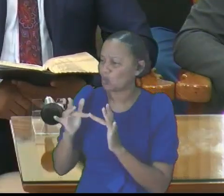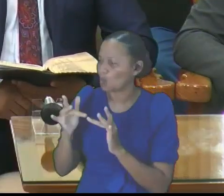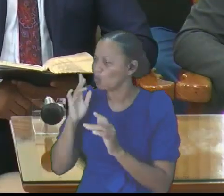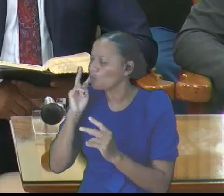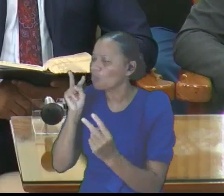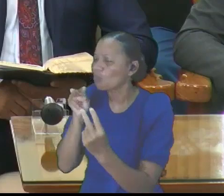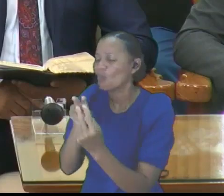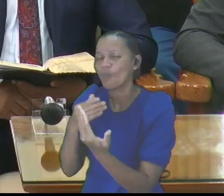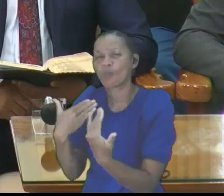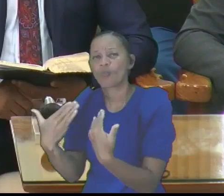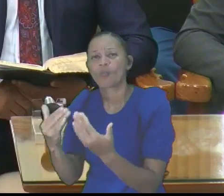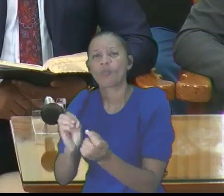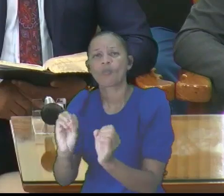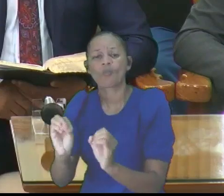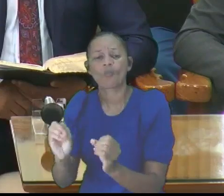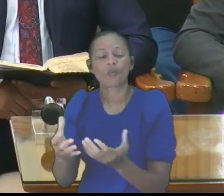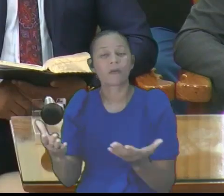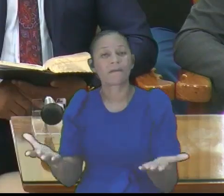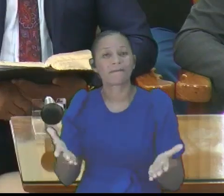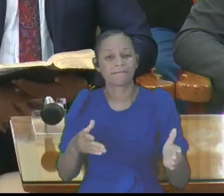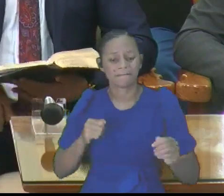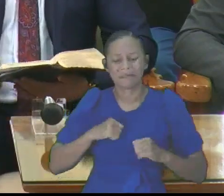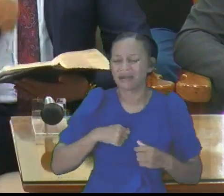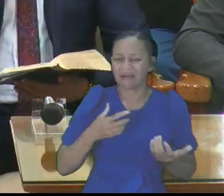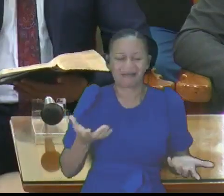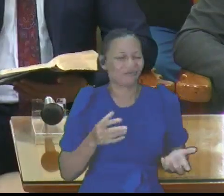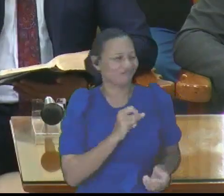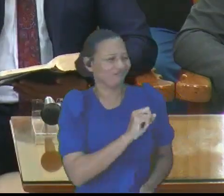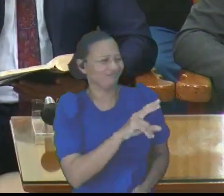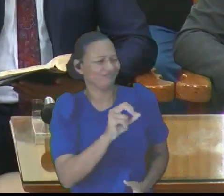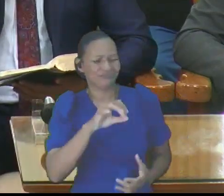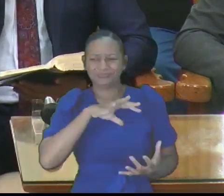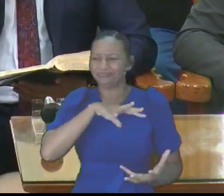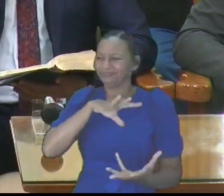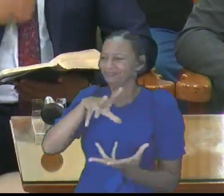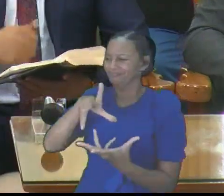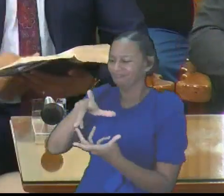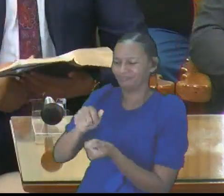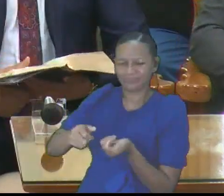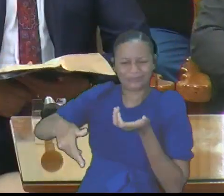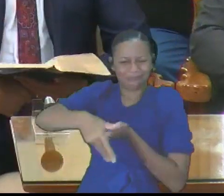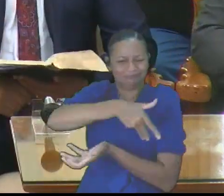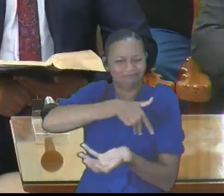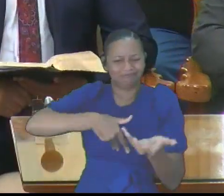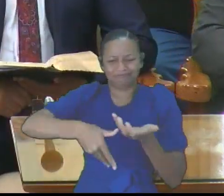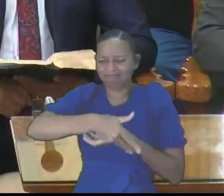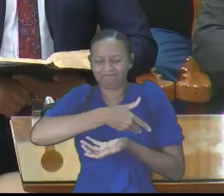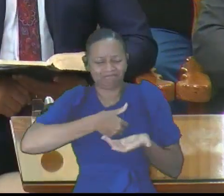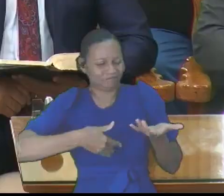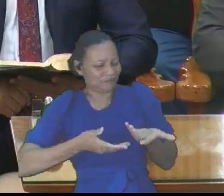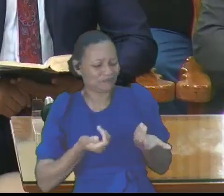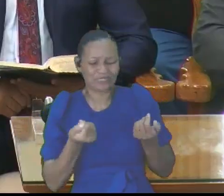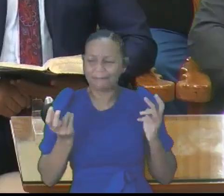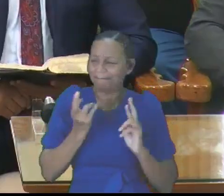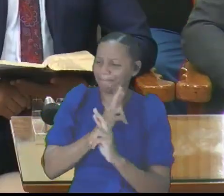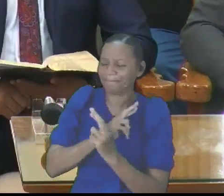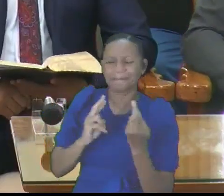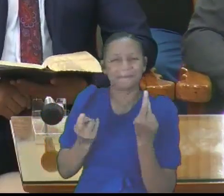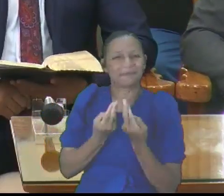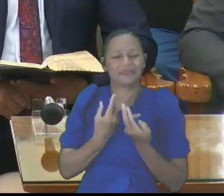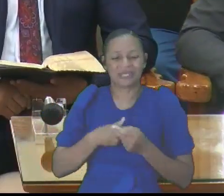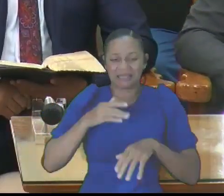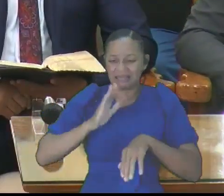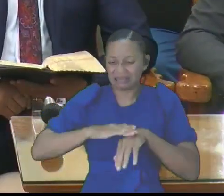viu. Então nós estamos num mundo sem comunhão, num mundo de isolamento. Cada um cria seu próprio mundo, e isso